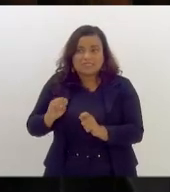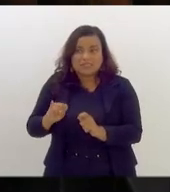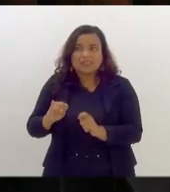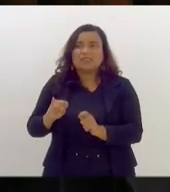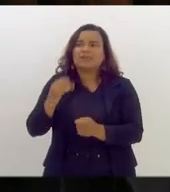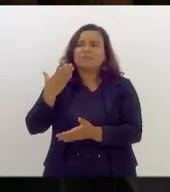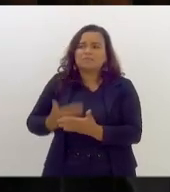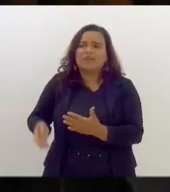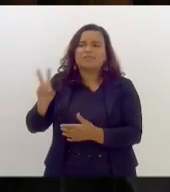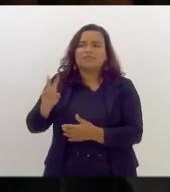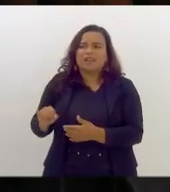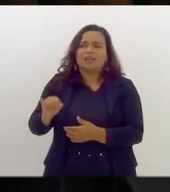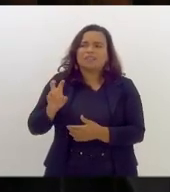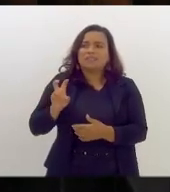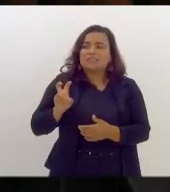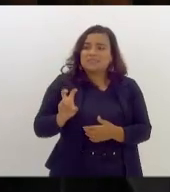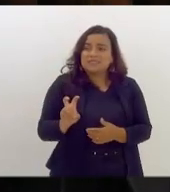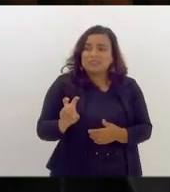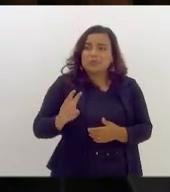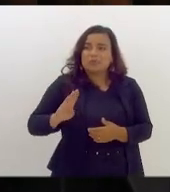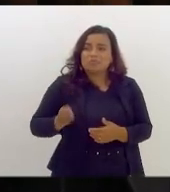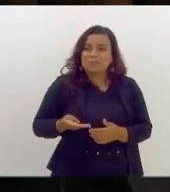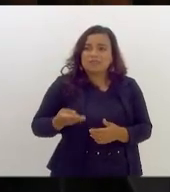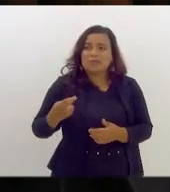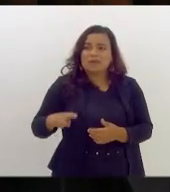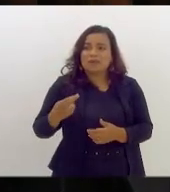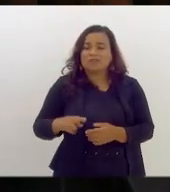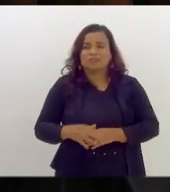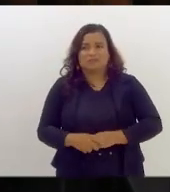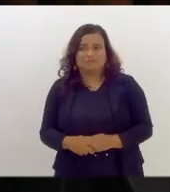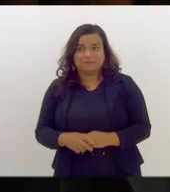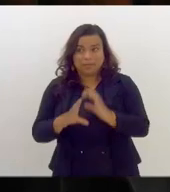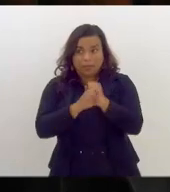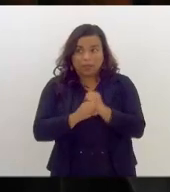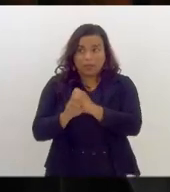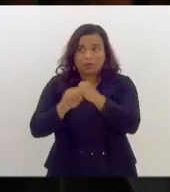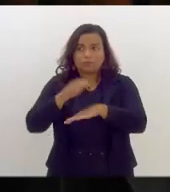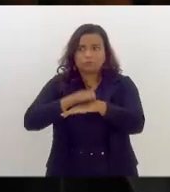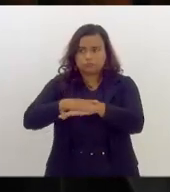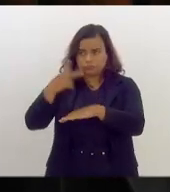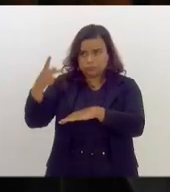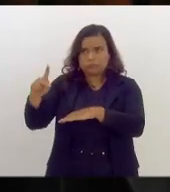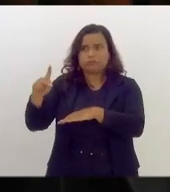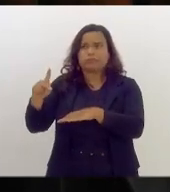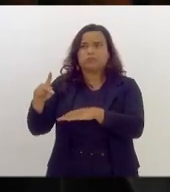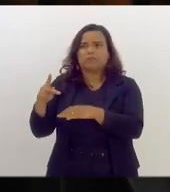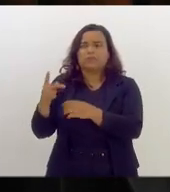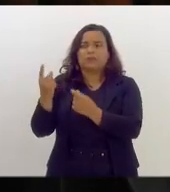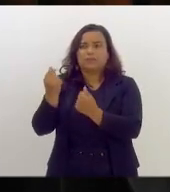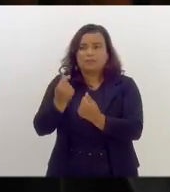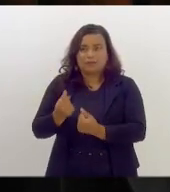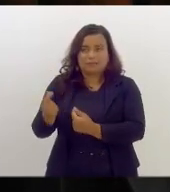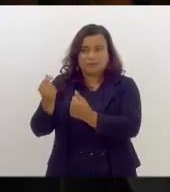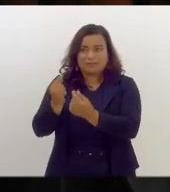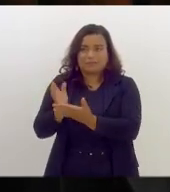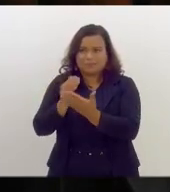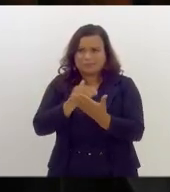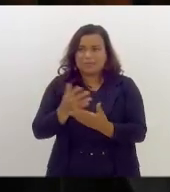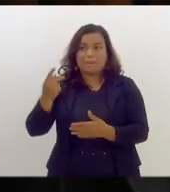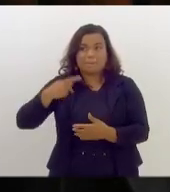5 bilhões de reais nos cálculos da Fazenda no meu não no meu pede